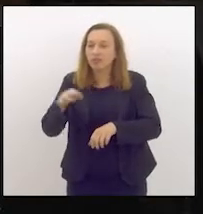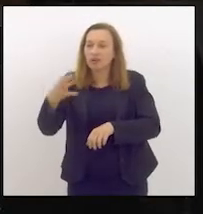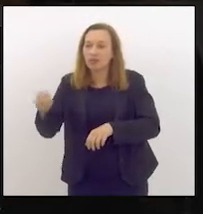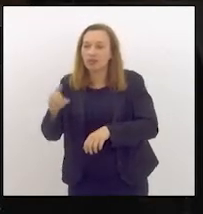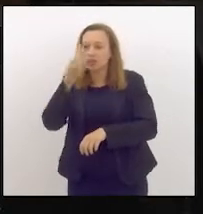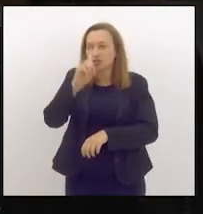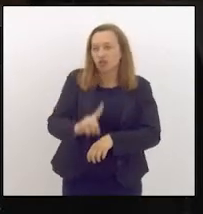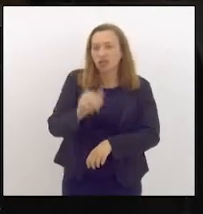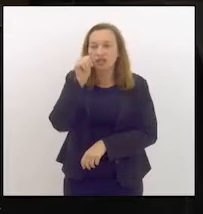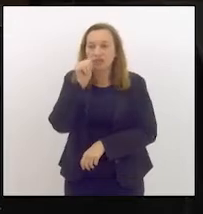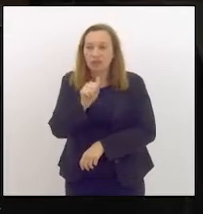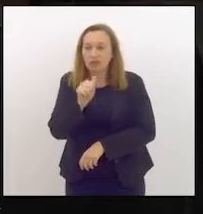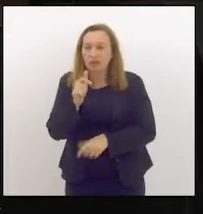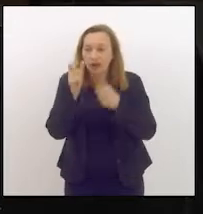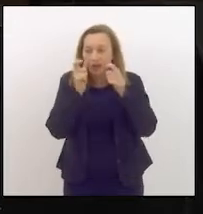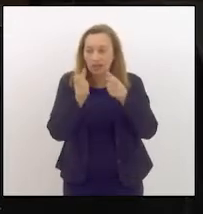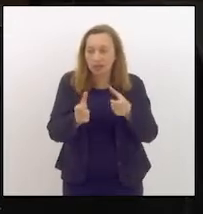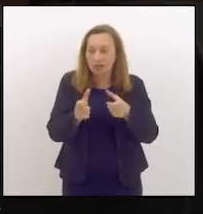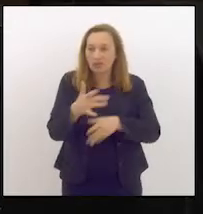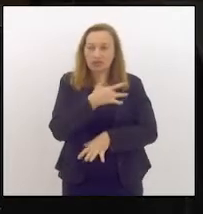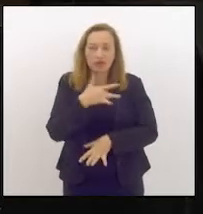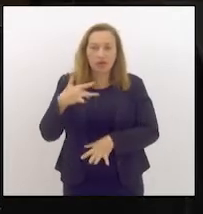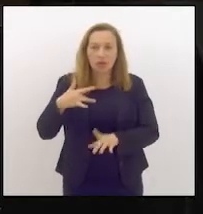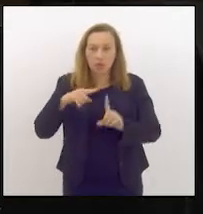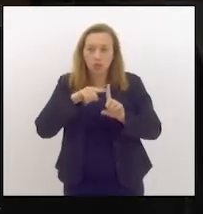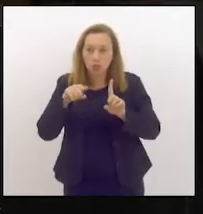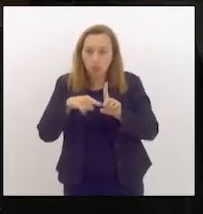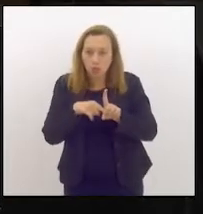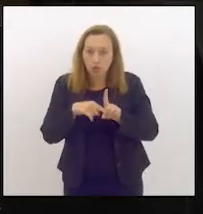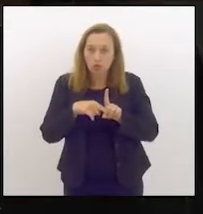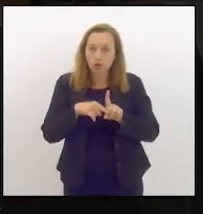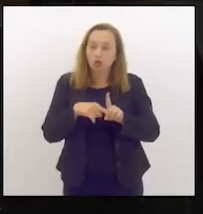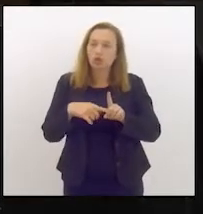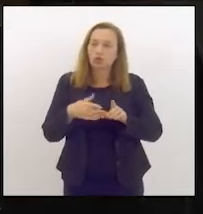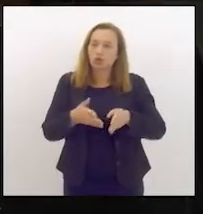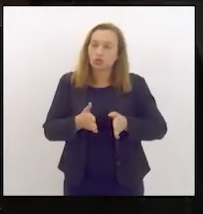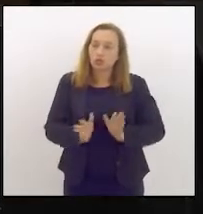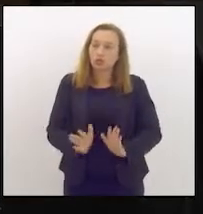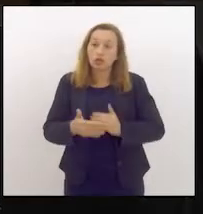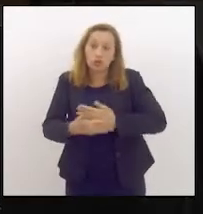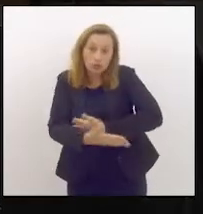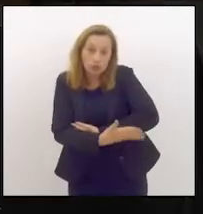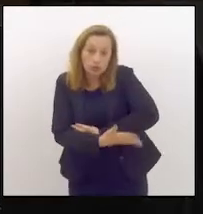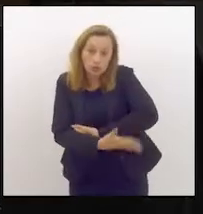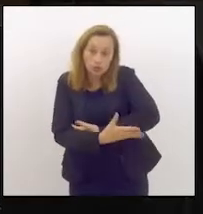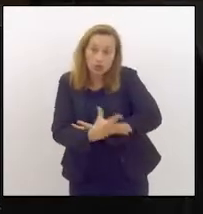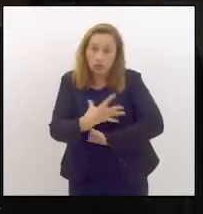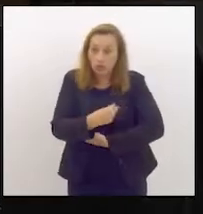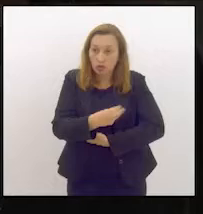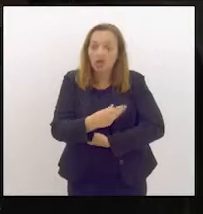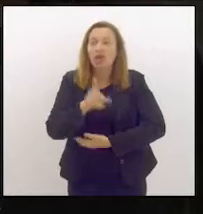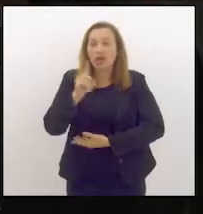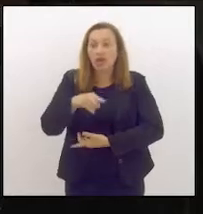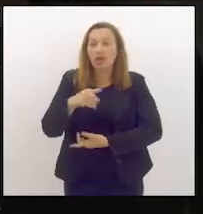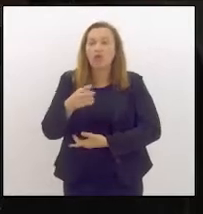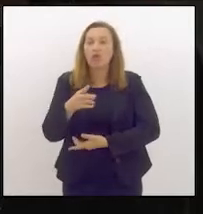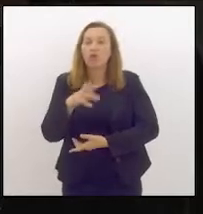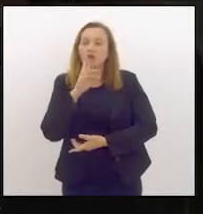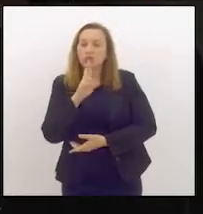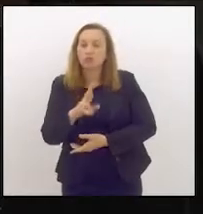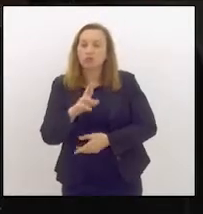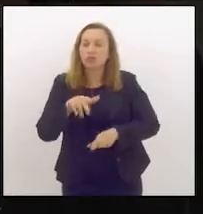dos direitos da mulher na atenção da Saúde gestante parturiente e puérpera é o resultado de um trabalho